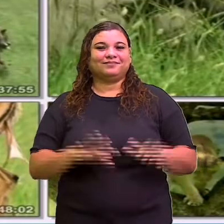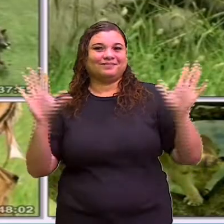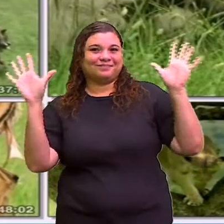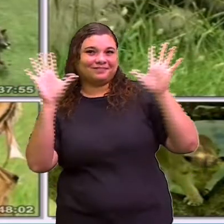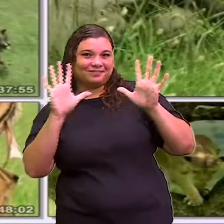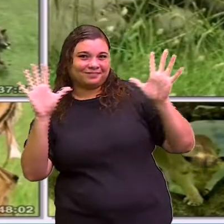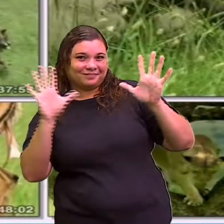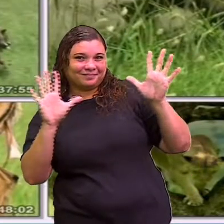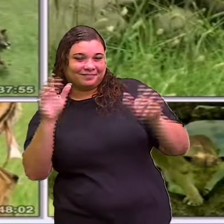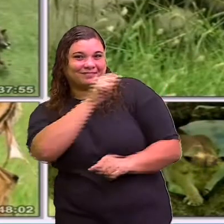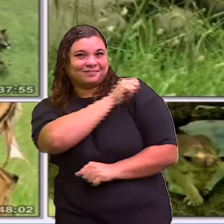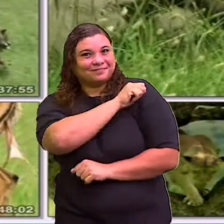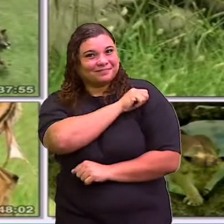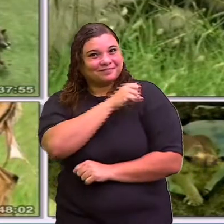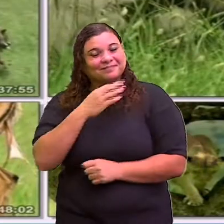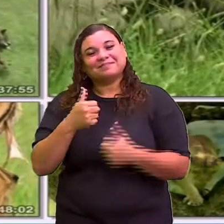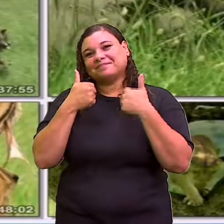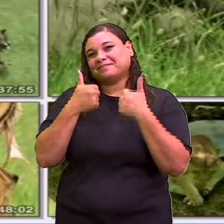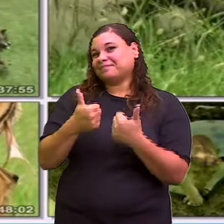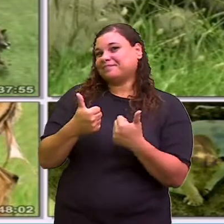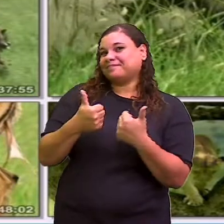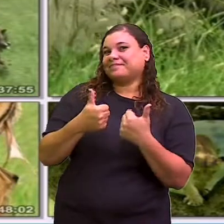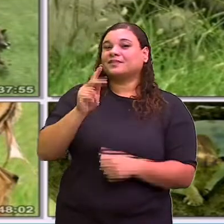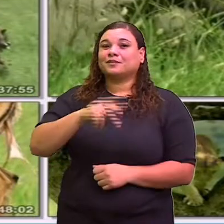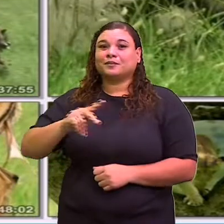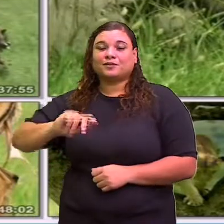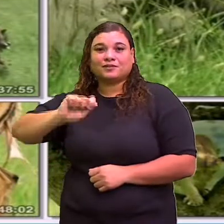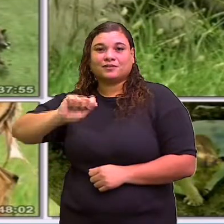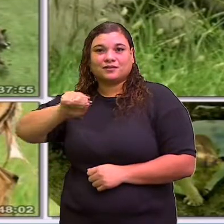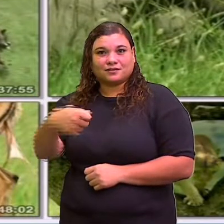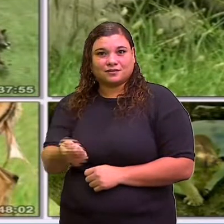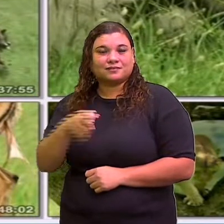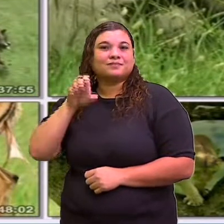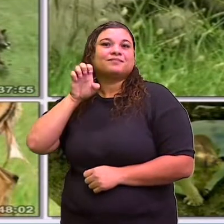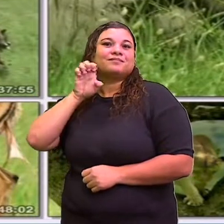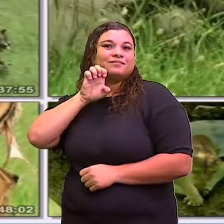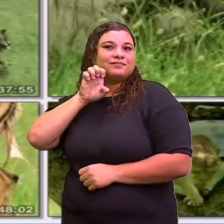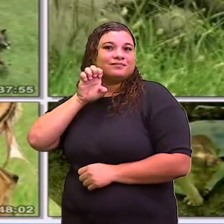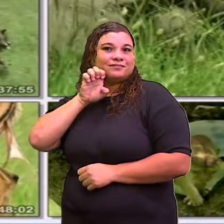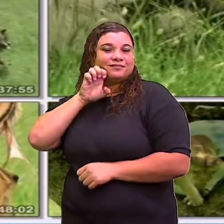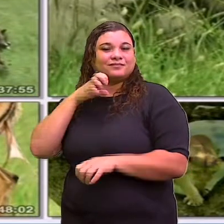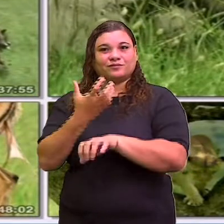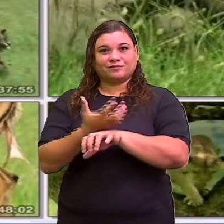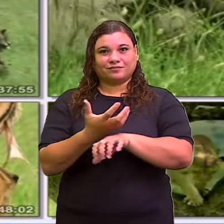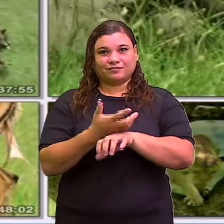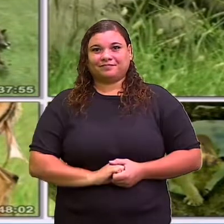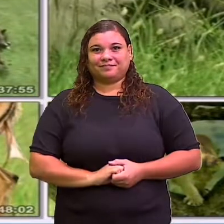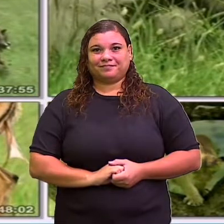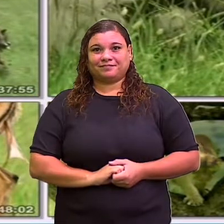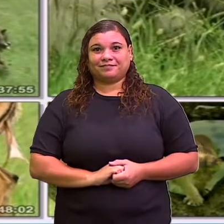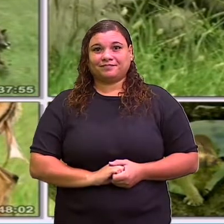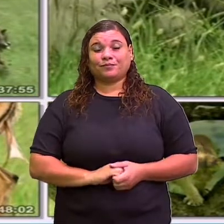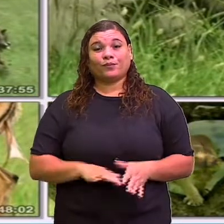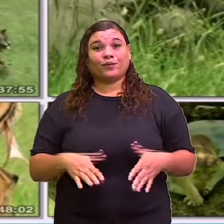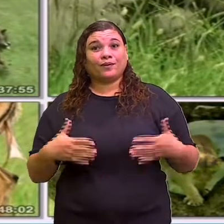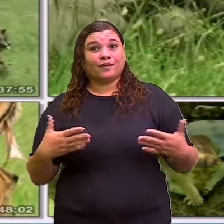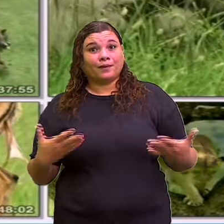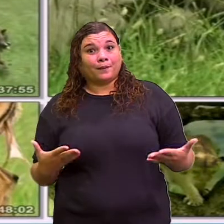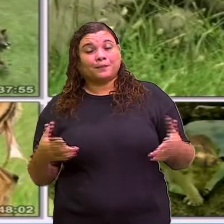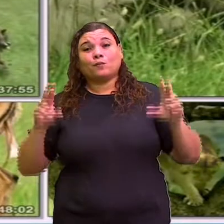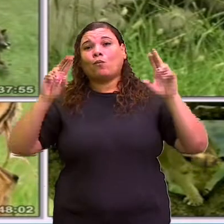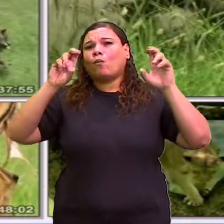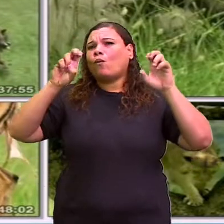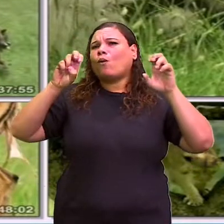Olá, estudante. Tudo bem? Eu sou Eliane, sua professora de Geografia. E nós vamos